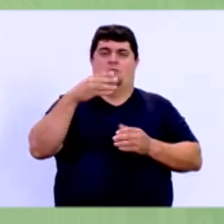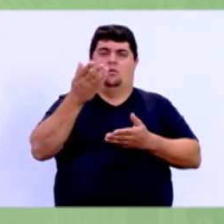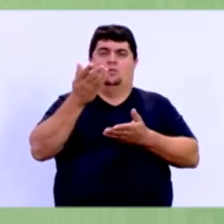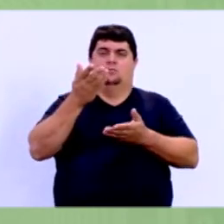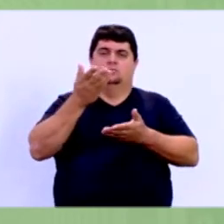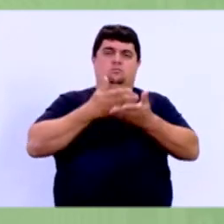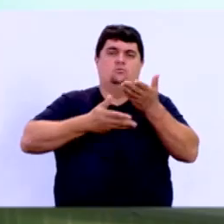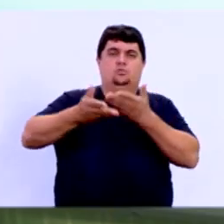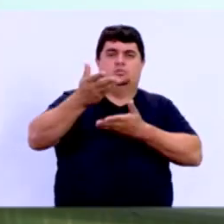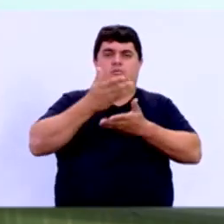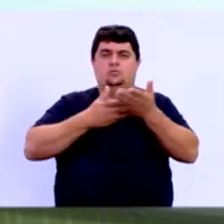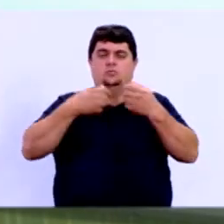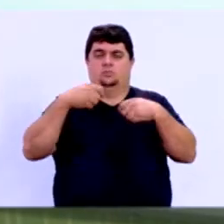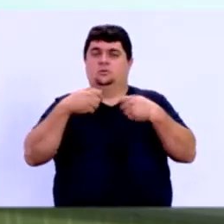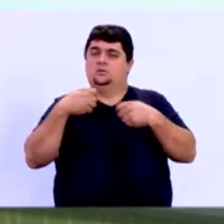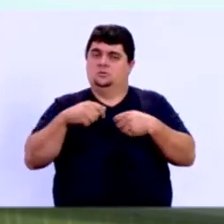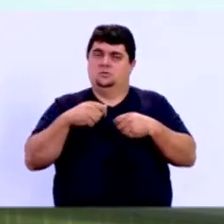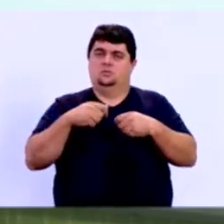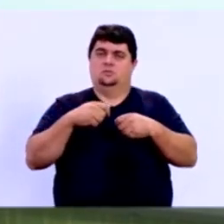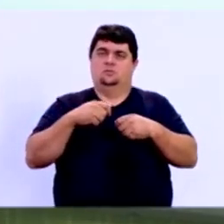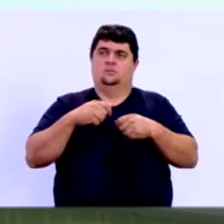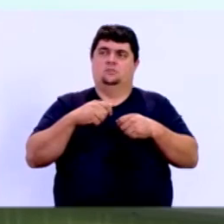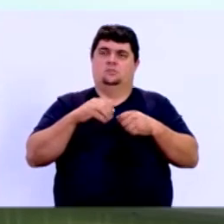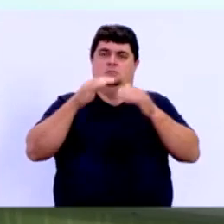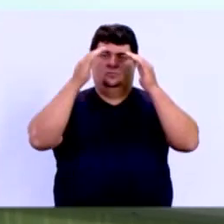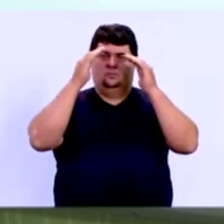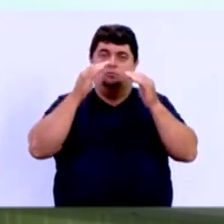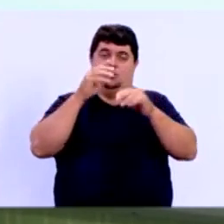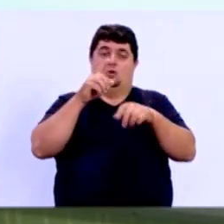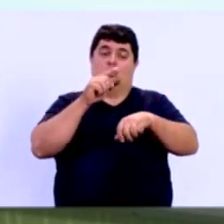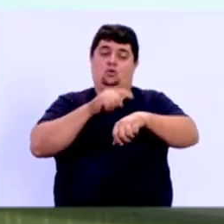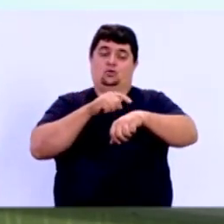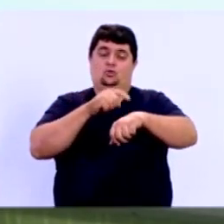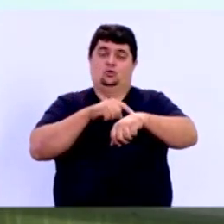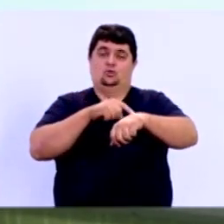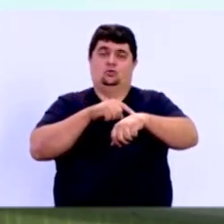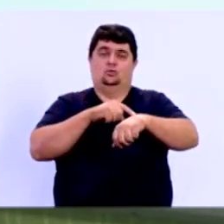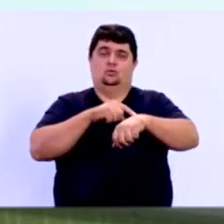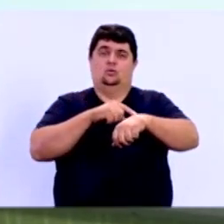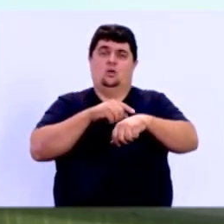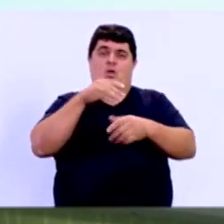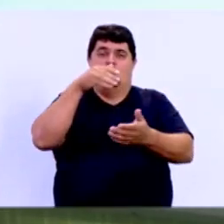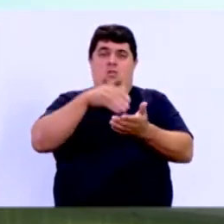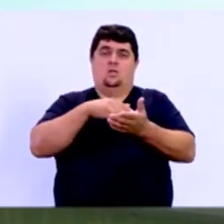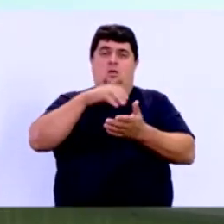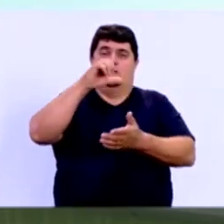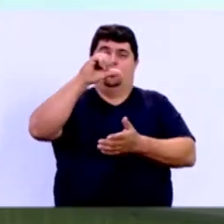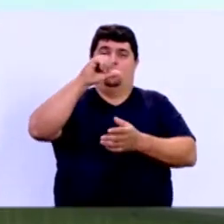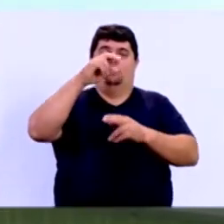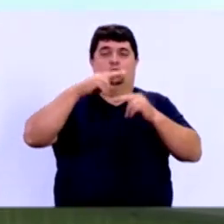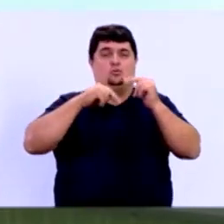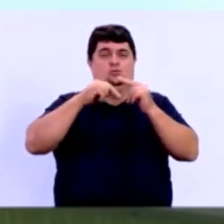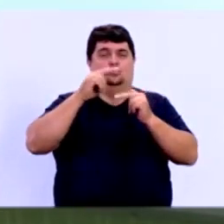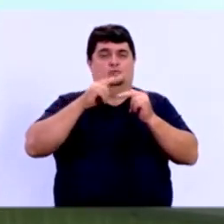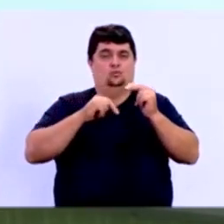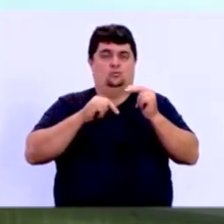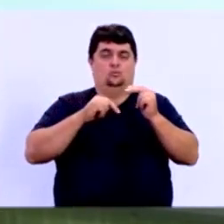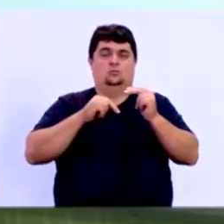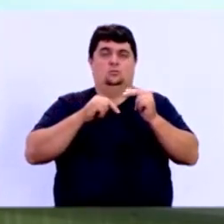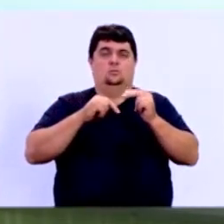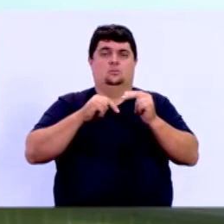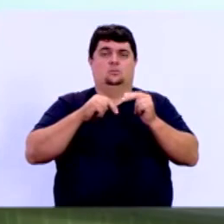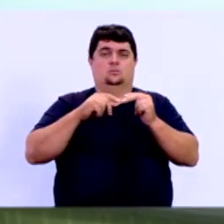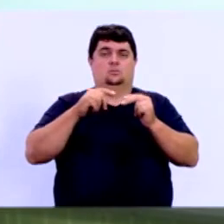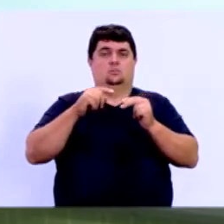participar, interagir, né? Atenção à data de postagem, a data limite de postagem, que é dia 9 de junho. Tá? Espero